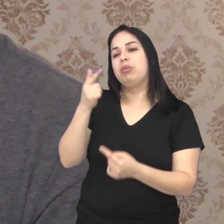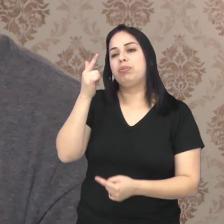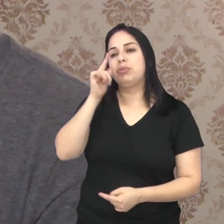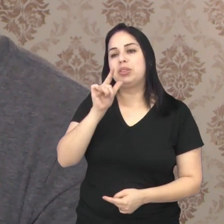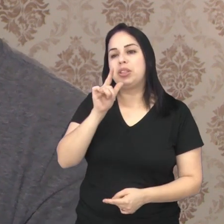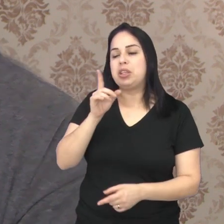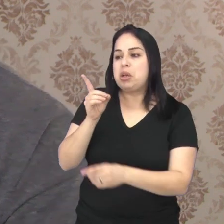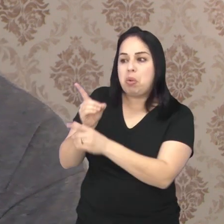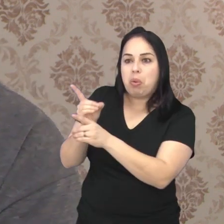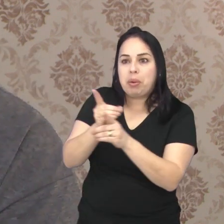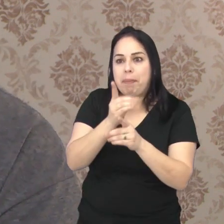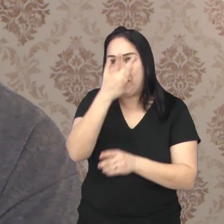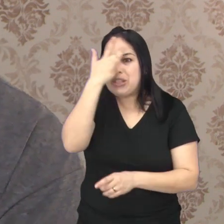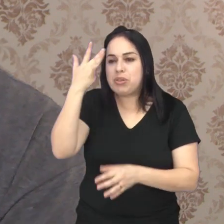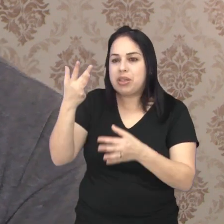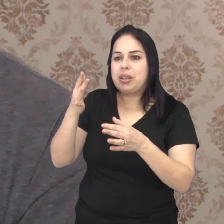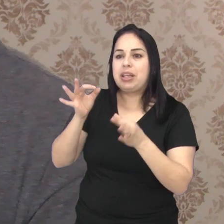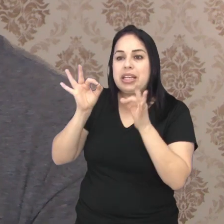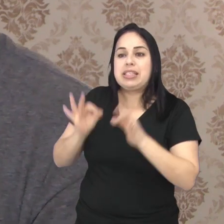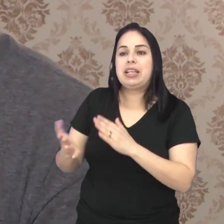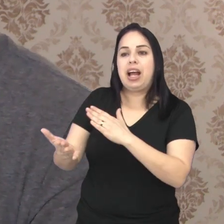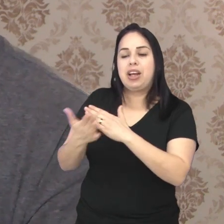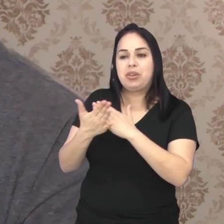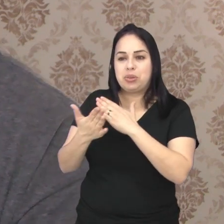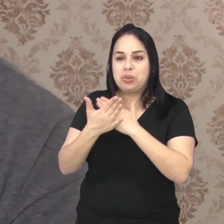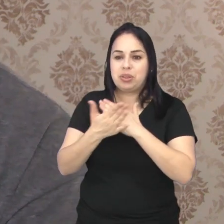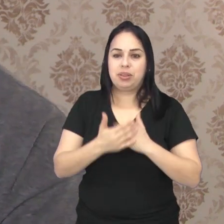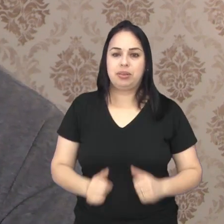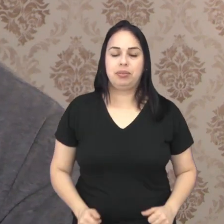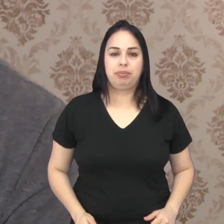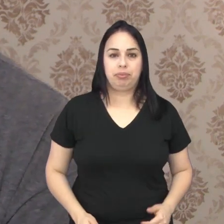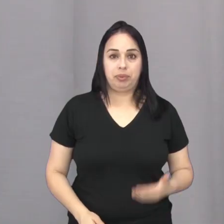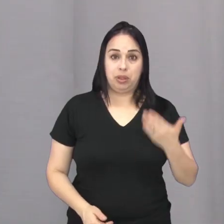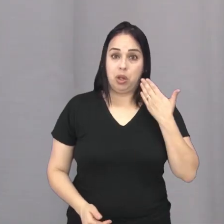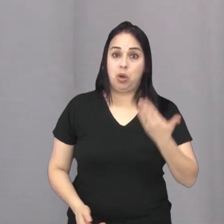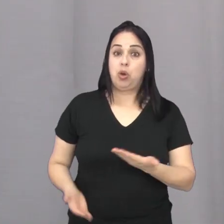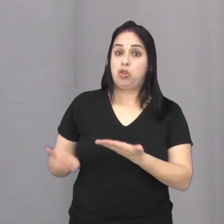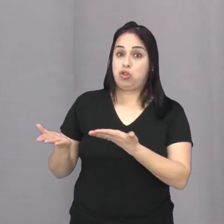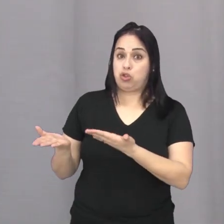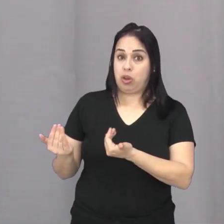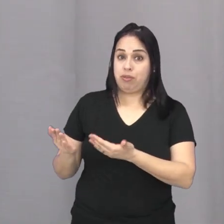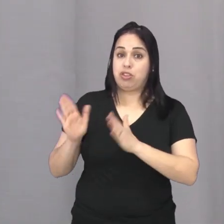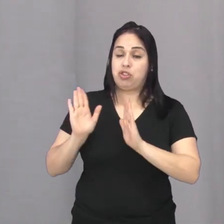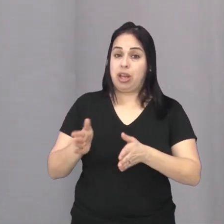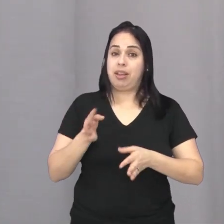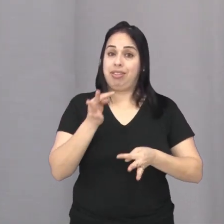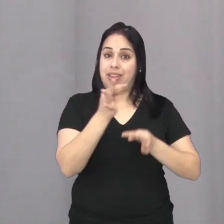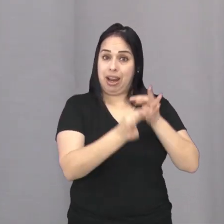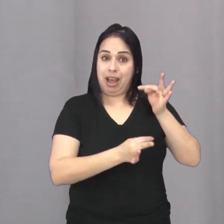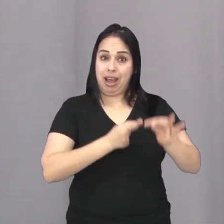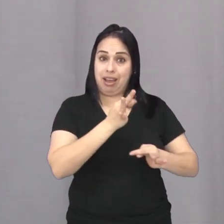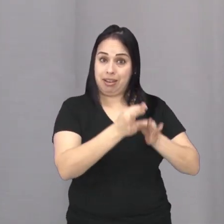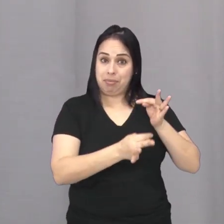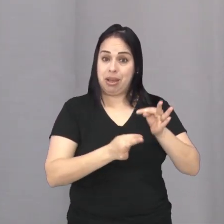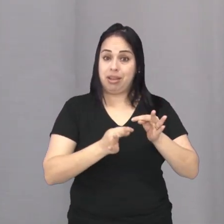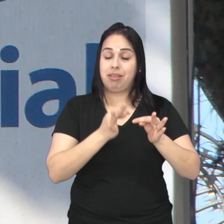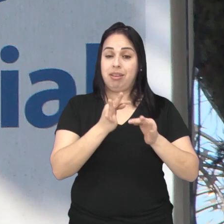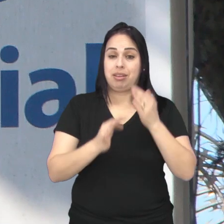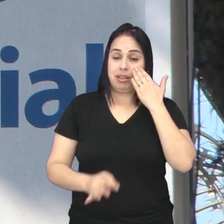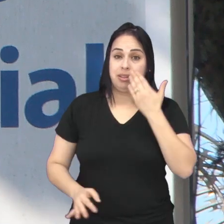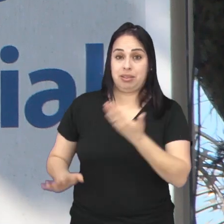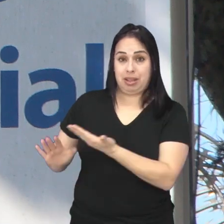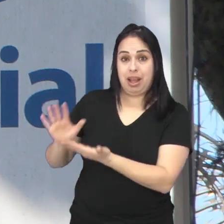objetivos e encontrei as pessoas certas para poder me ajudar aí no que eu estava buscando. O jovem, que já recebeu tratamento em uma